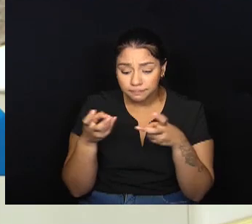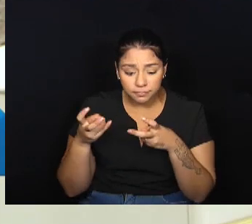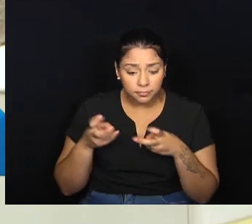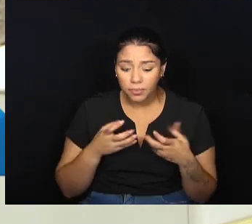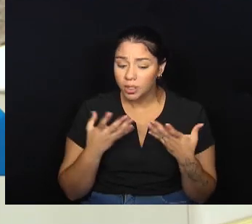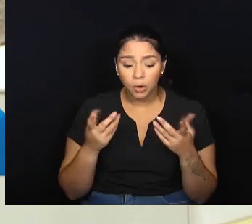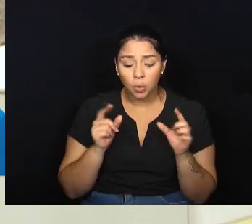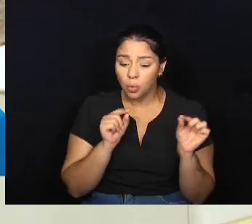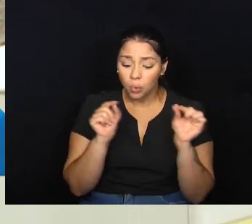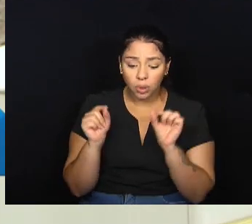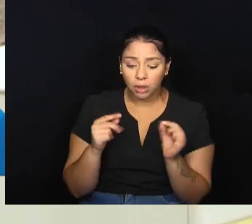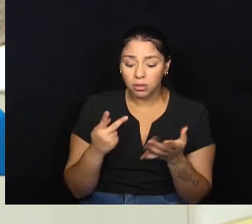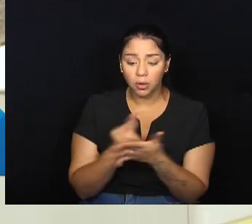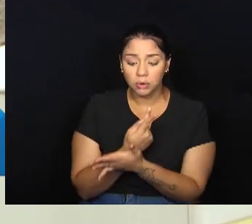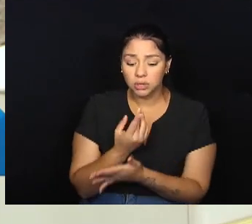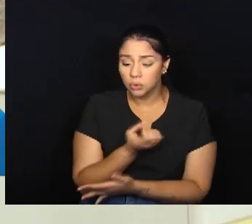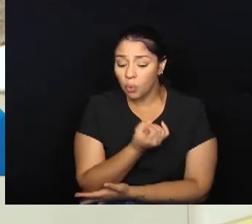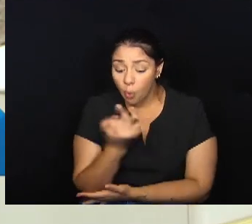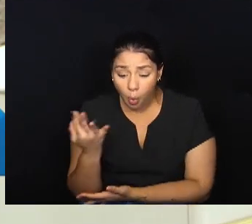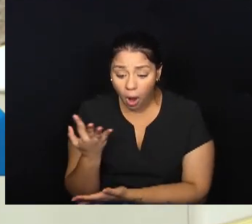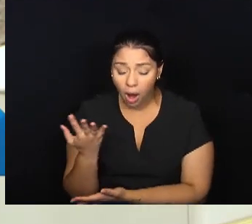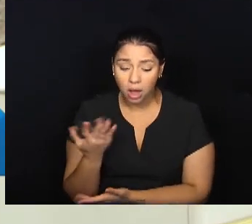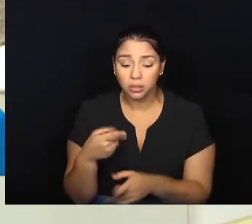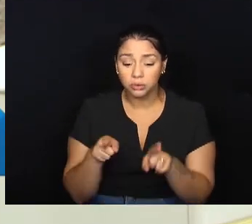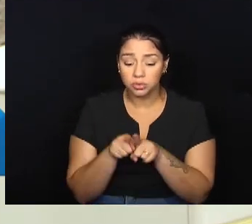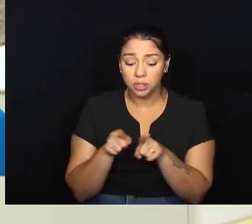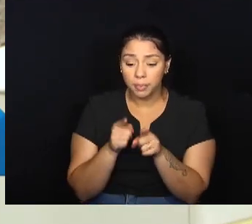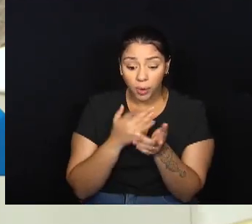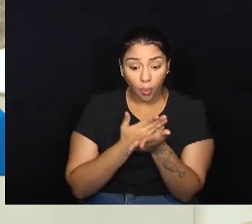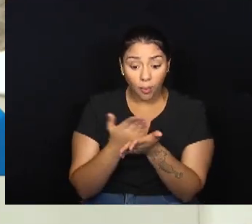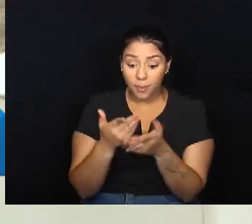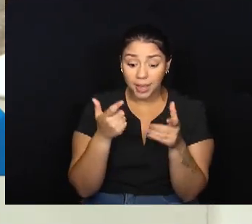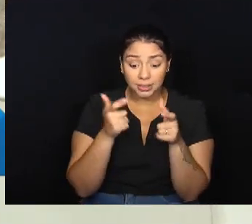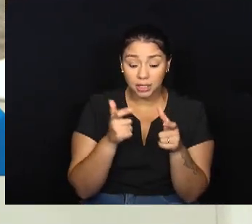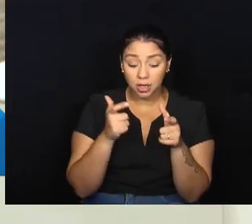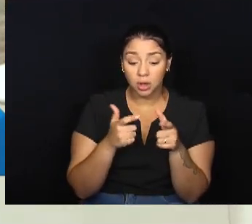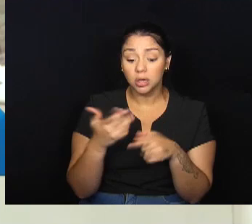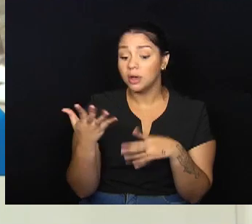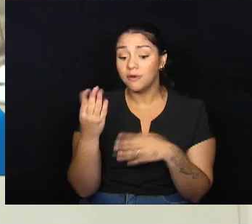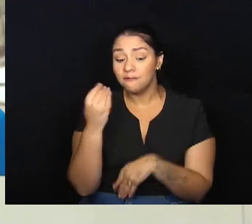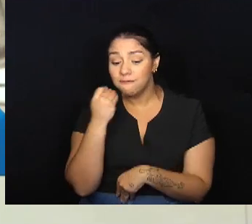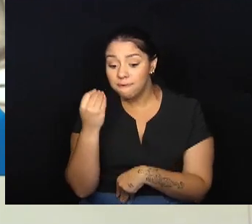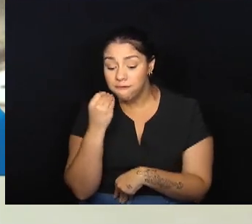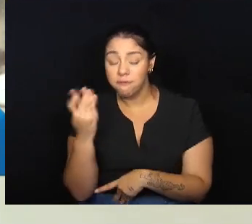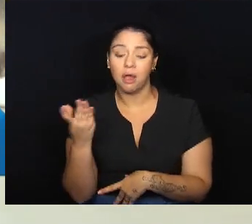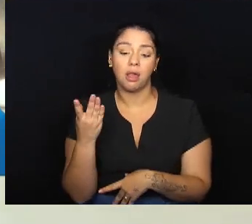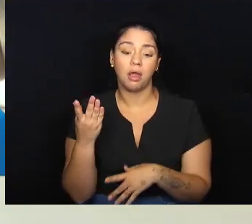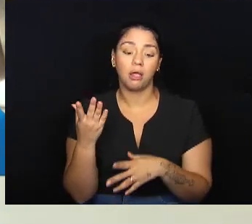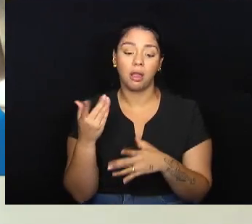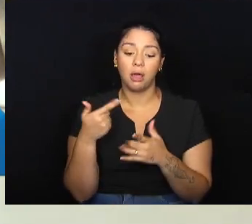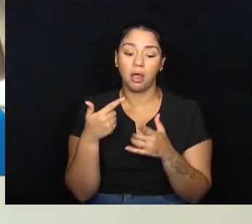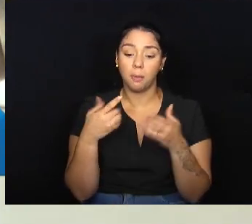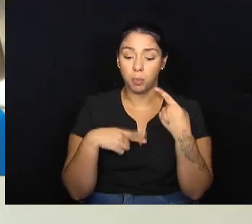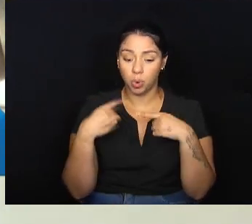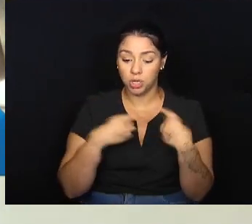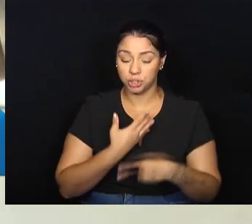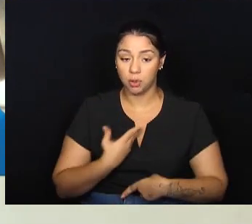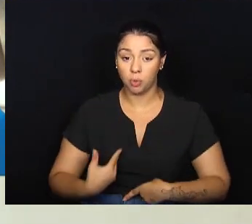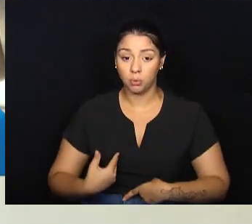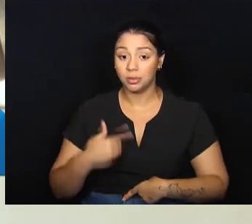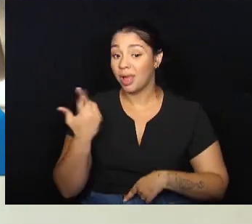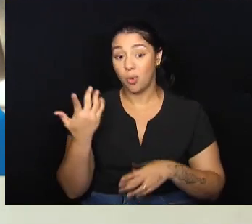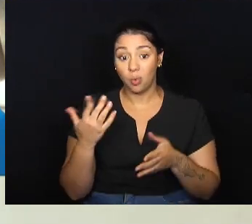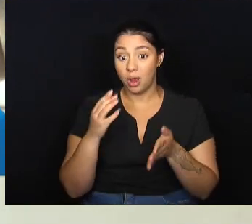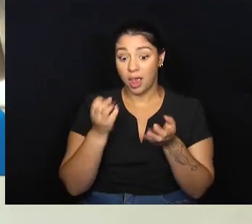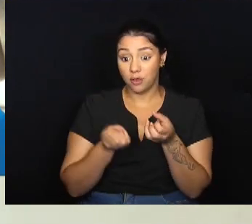estão acontecendo, quais estão sendo o número de casos, quais são as portas de entrada, onde que está falhando a política pública. Então, o que está